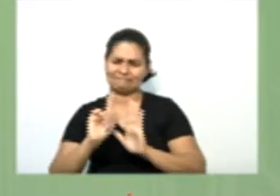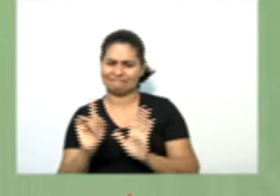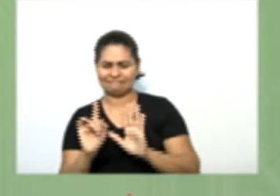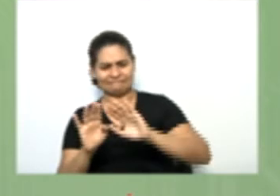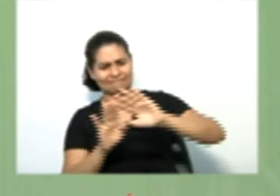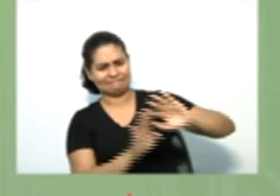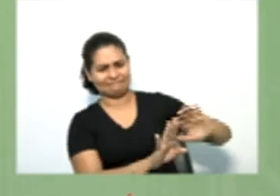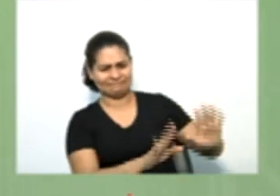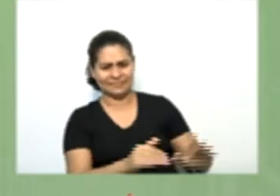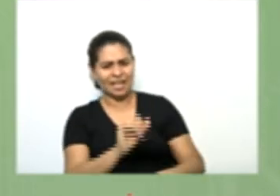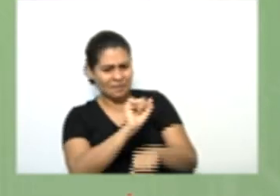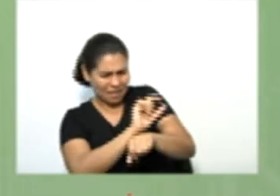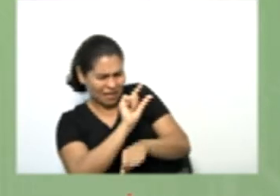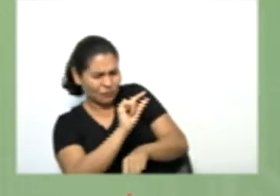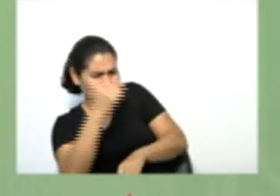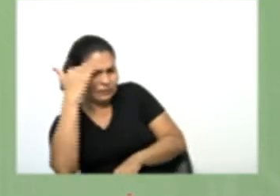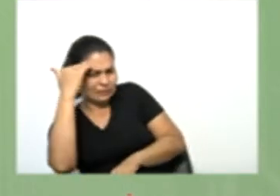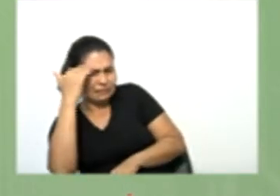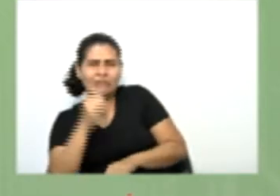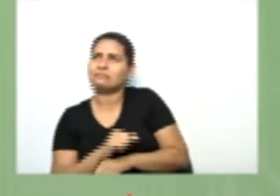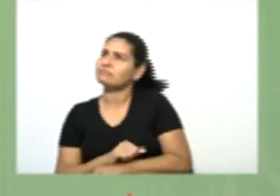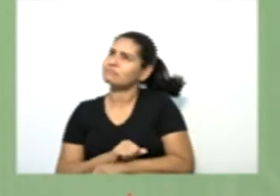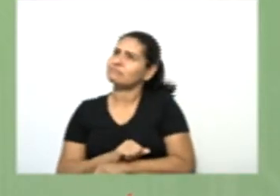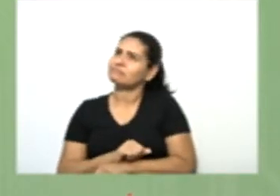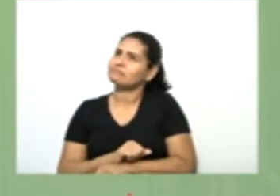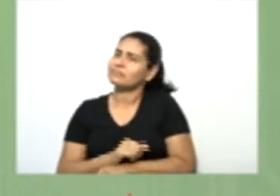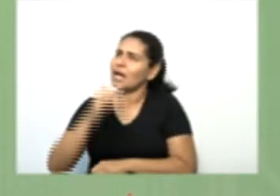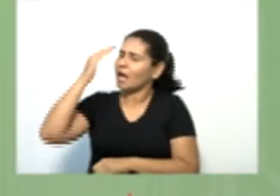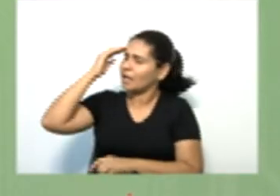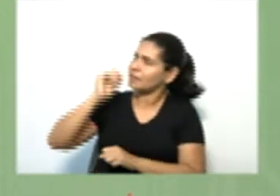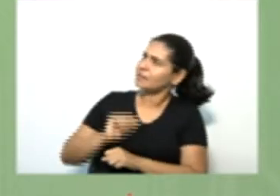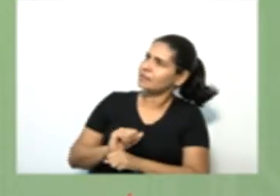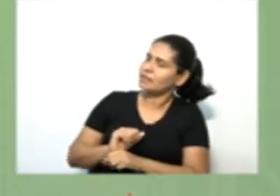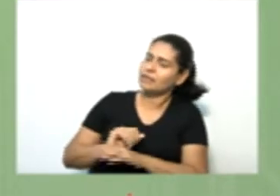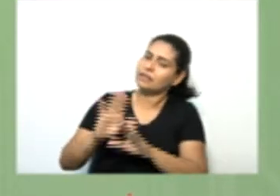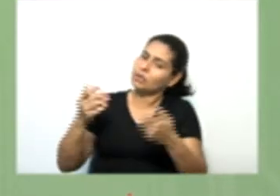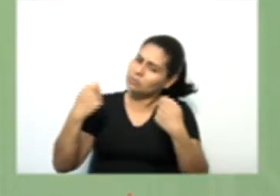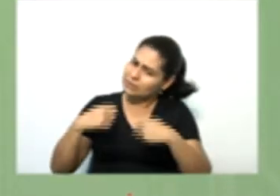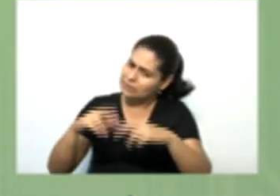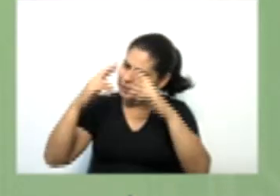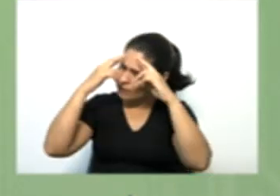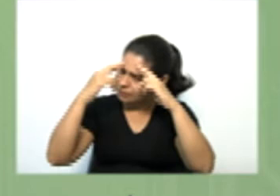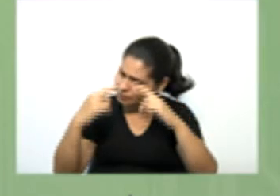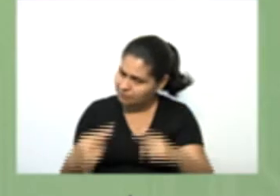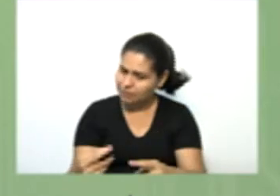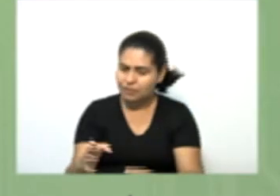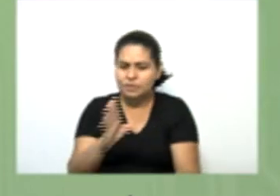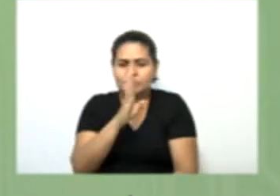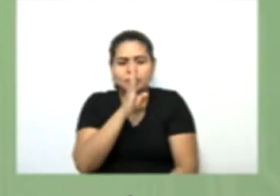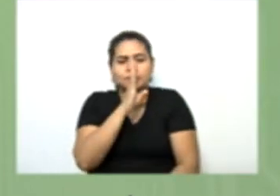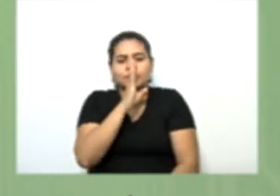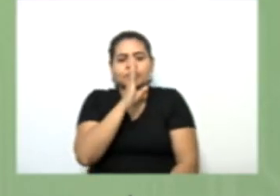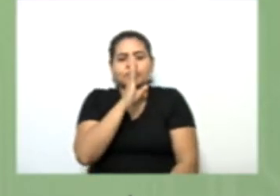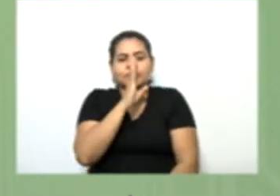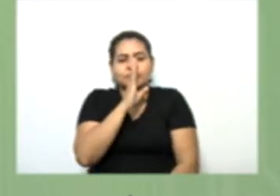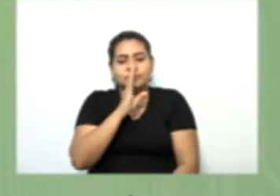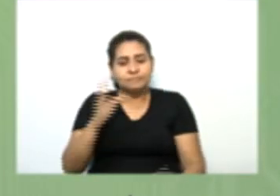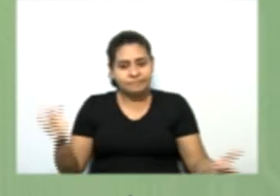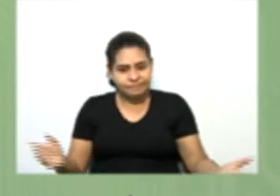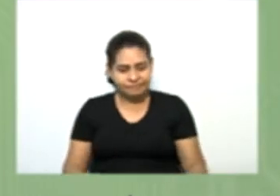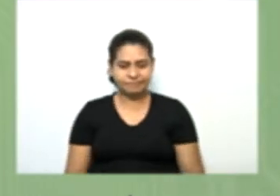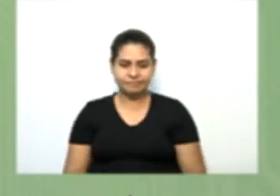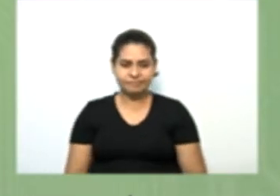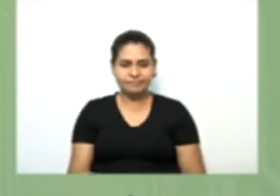para entender, respeitando os momentos de silêncio. Tá bom? E aí, professor